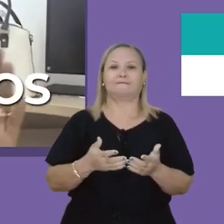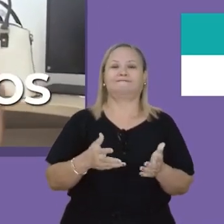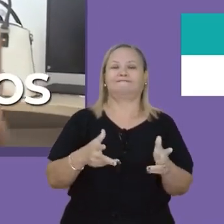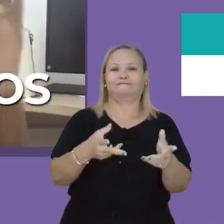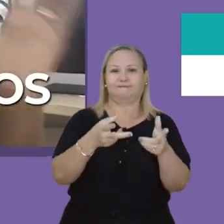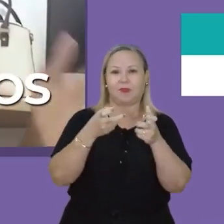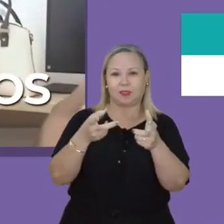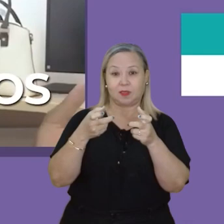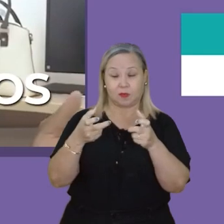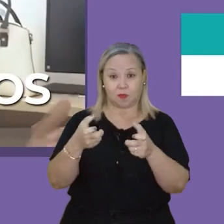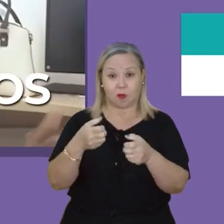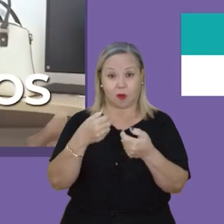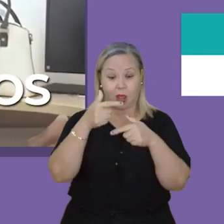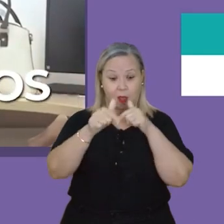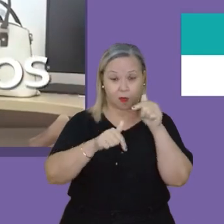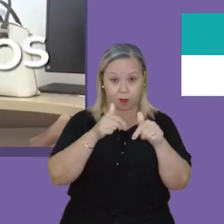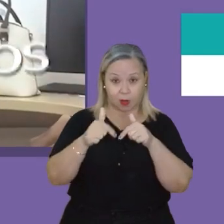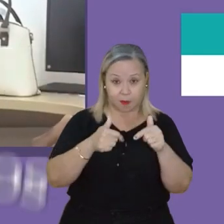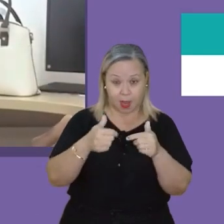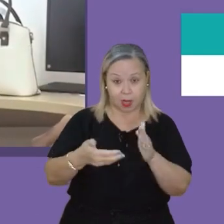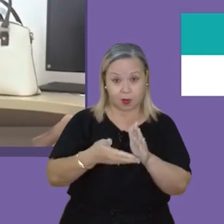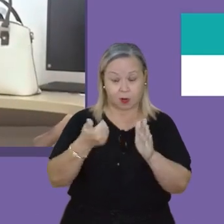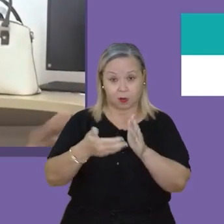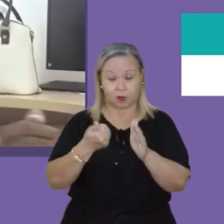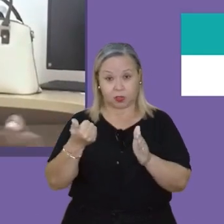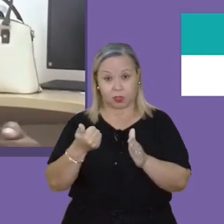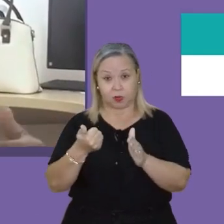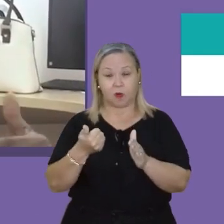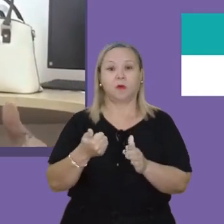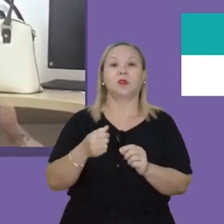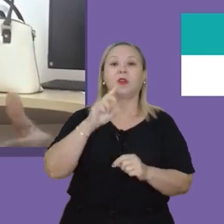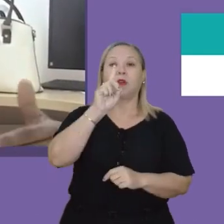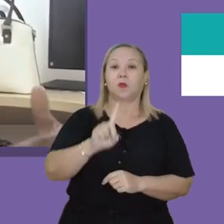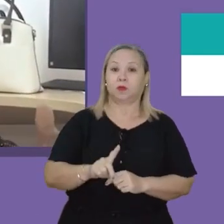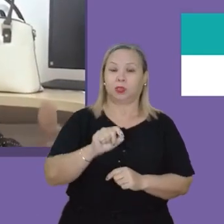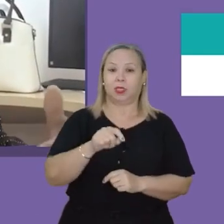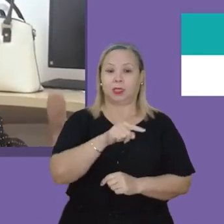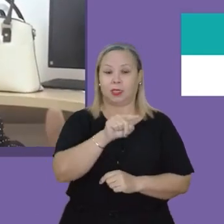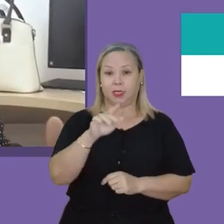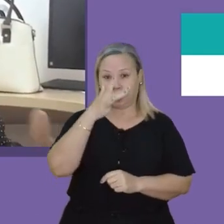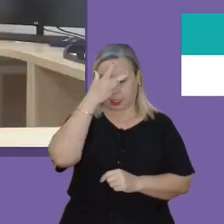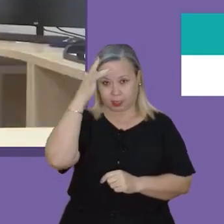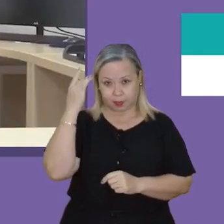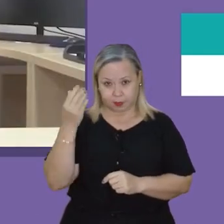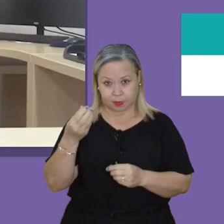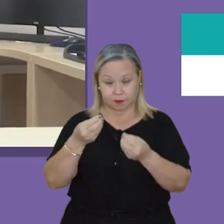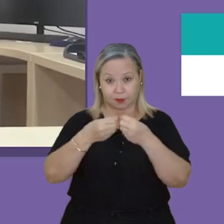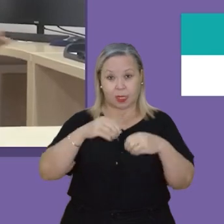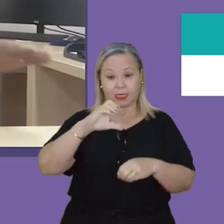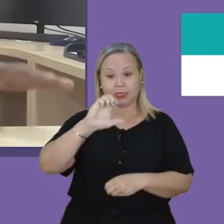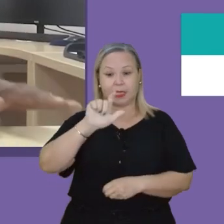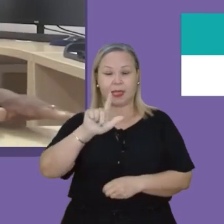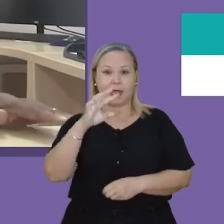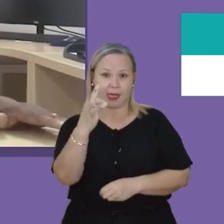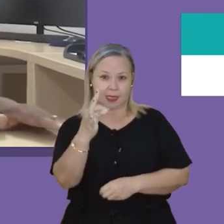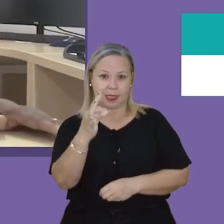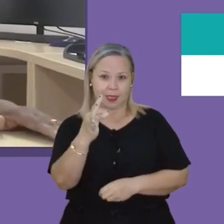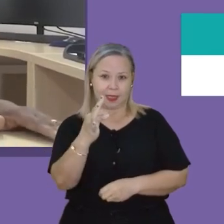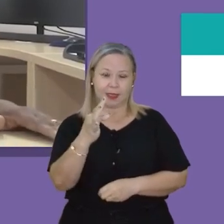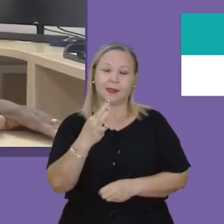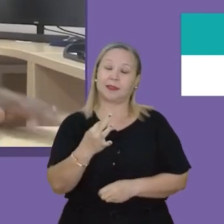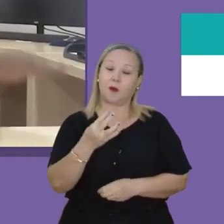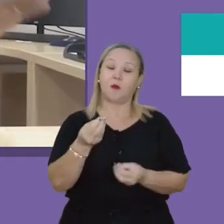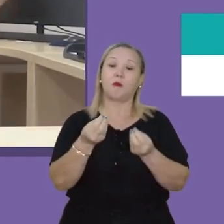a CLT garantiu, eles vão prejudicar mais quem? A camada pobre